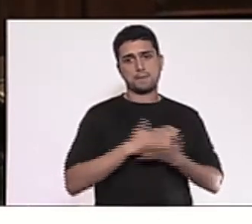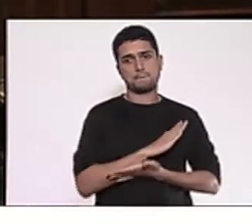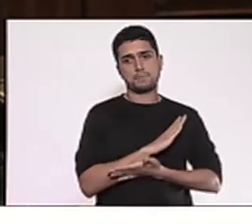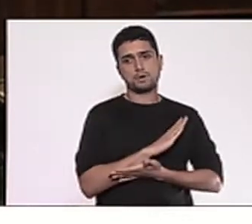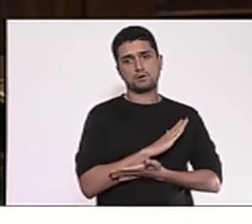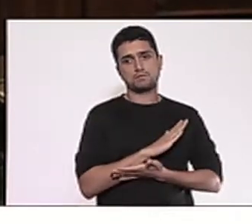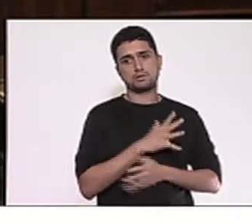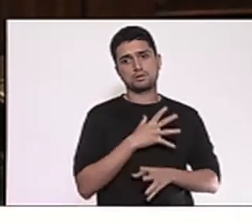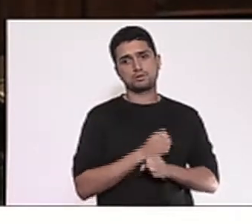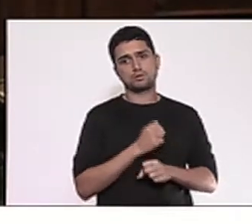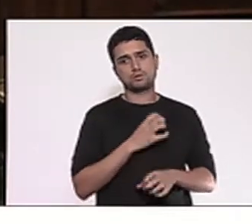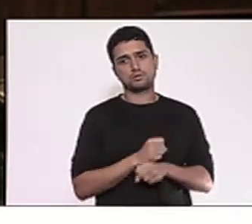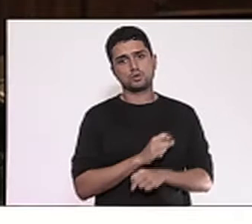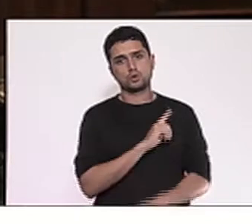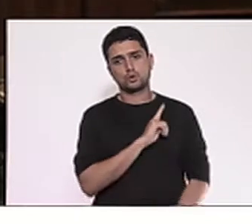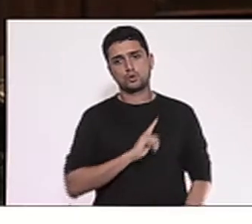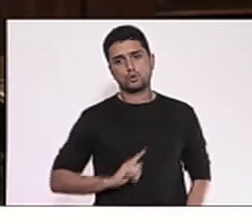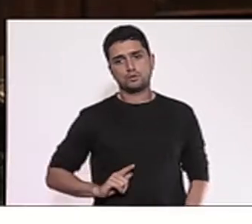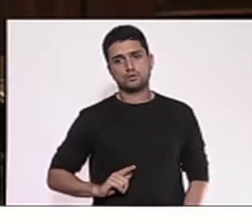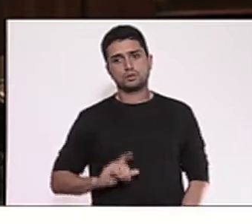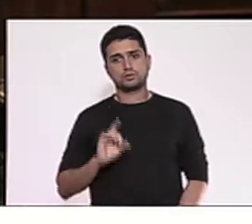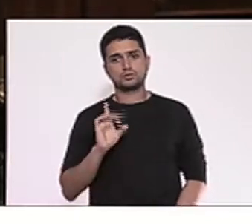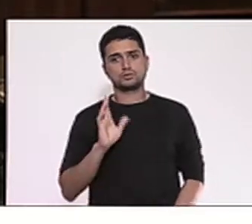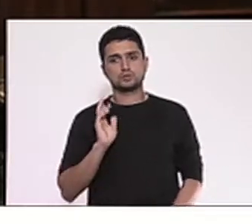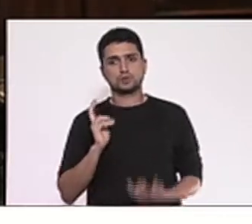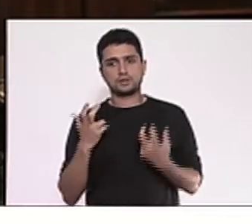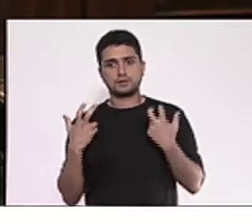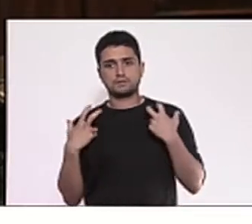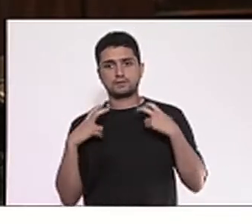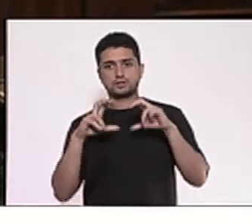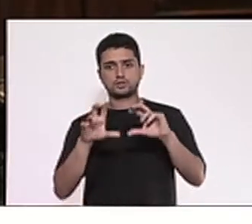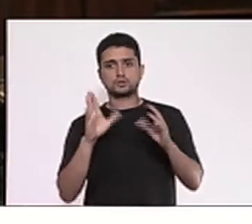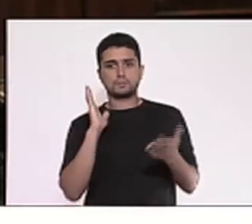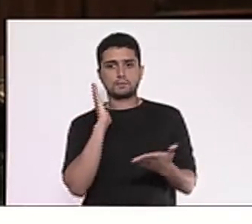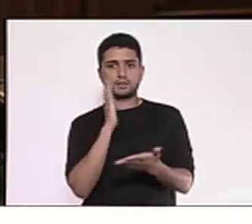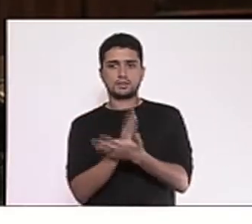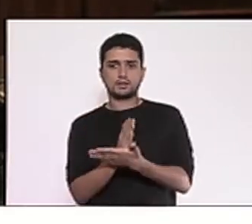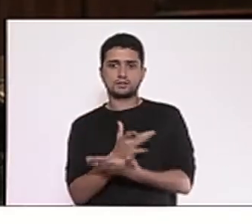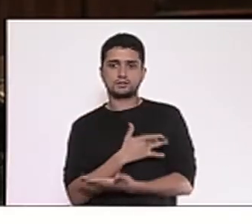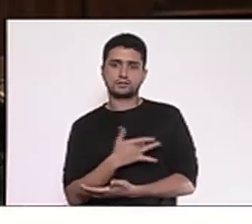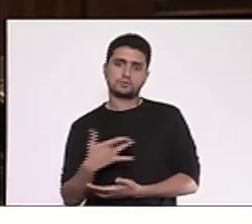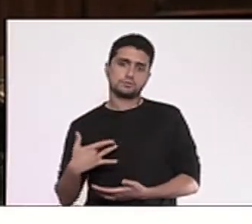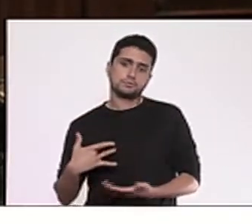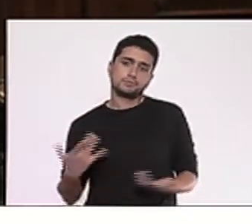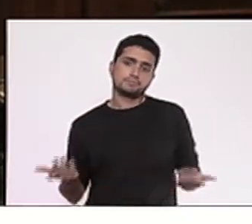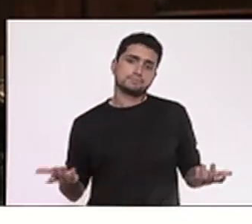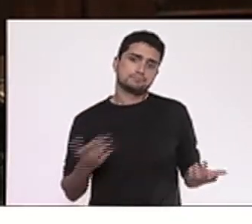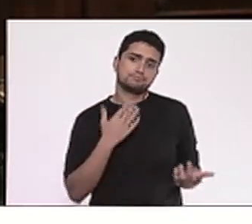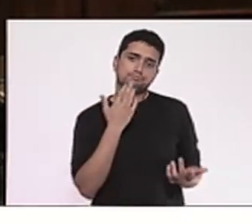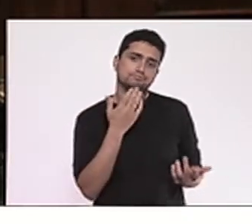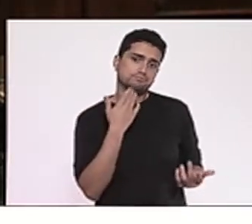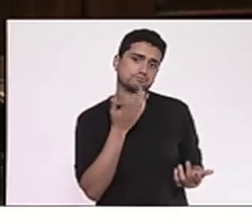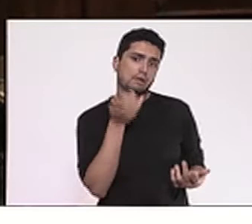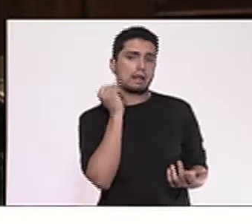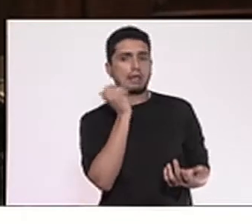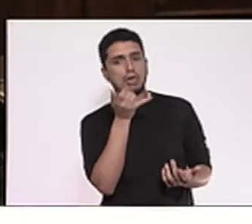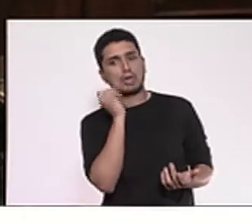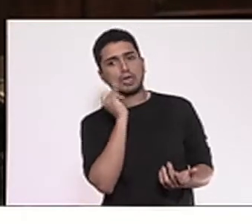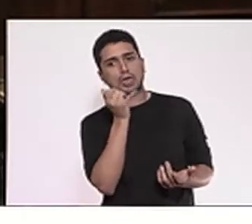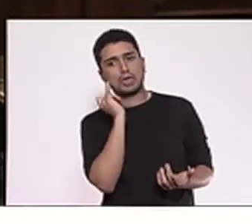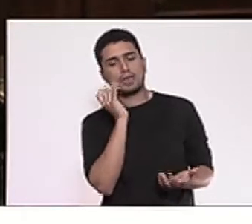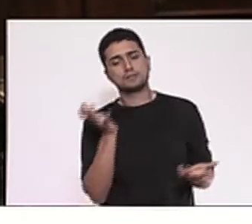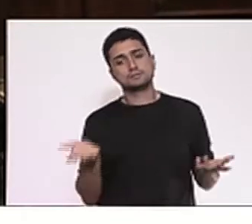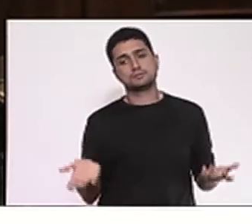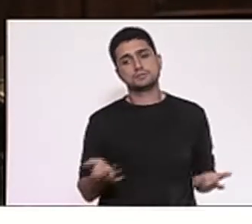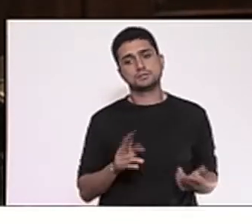governo que só investiu a metade do que deveria ter investido em saúde. O que quer dizer que, se tivesse investido os 12%,